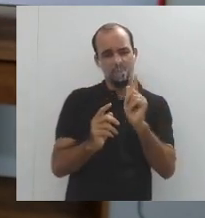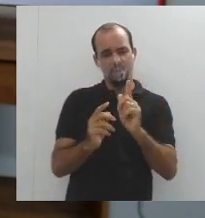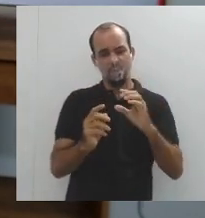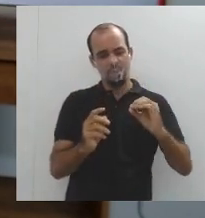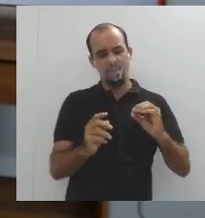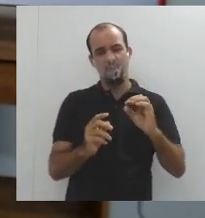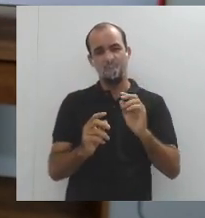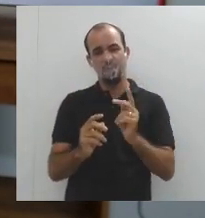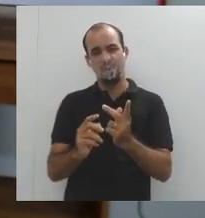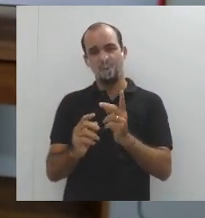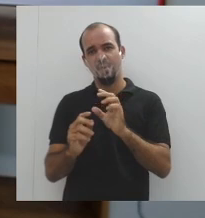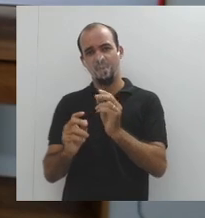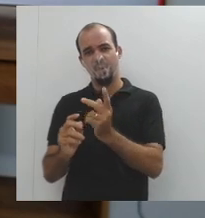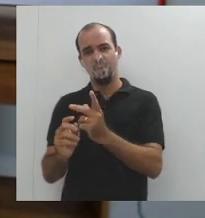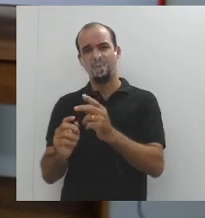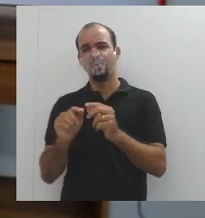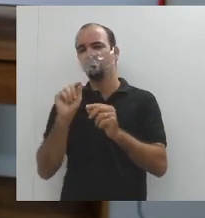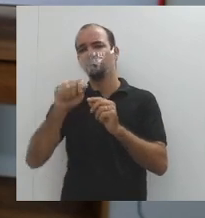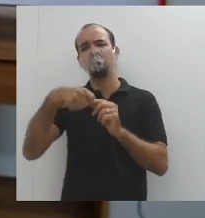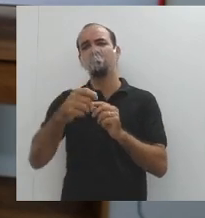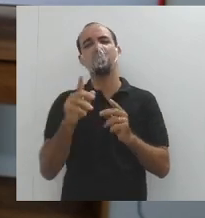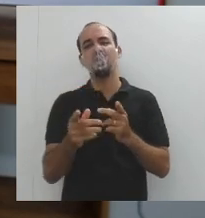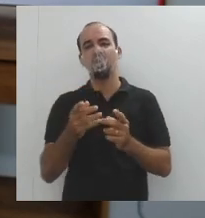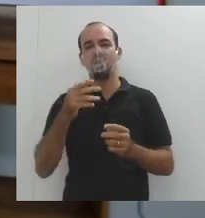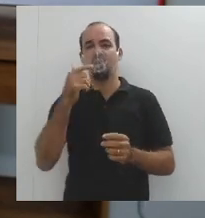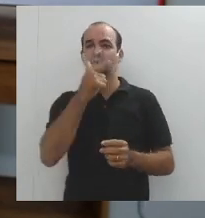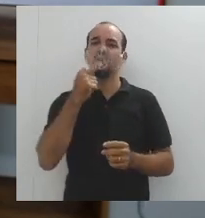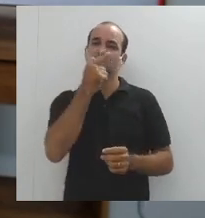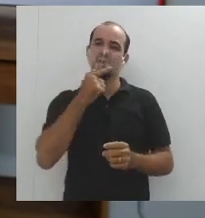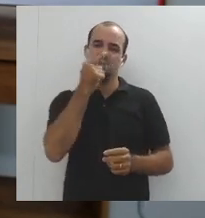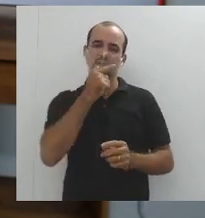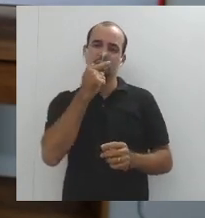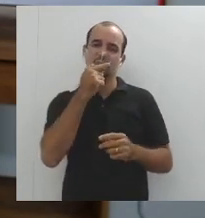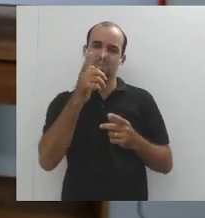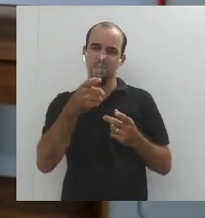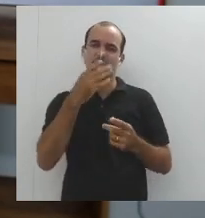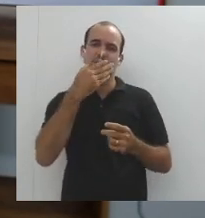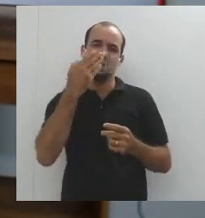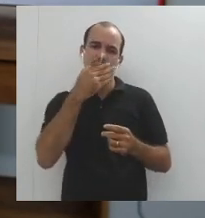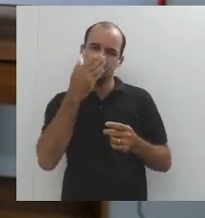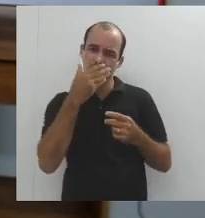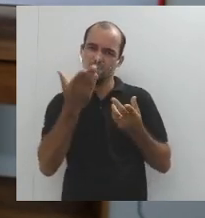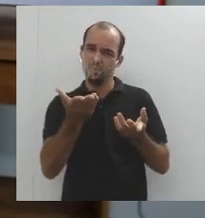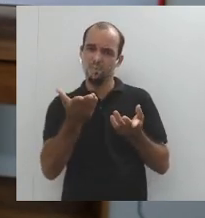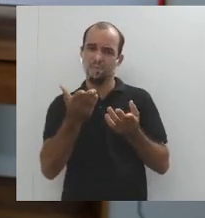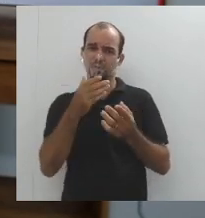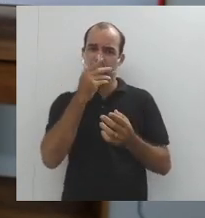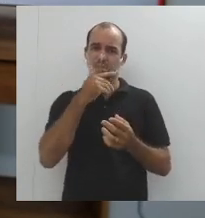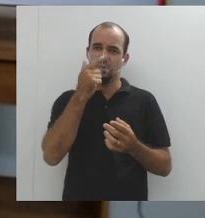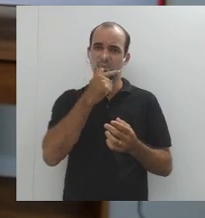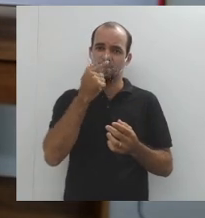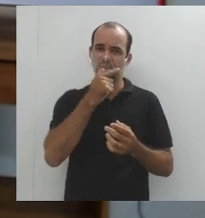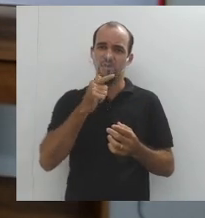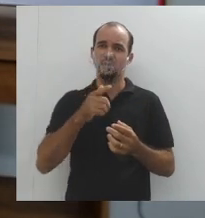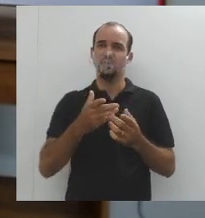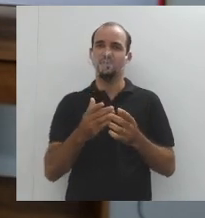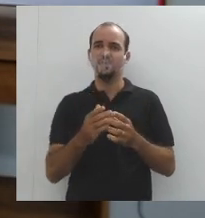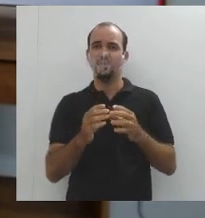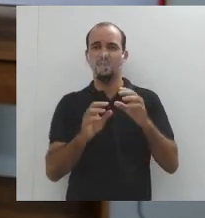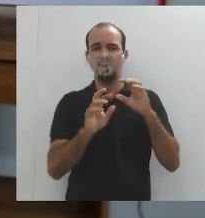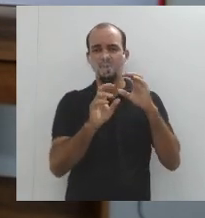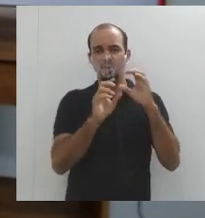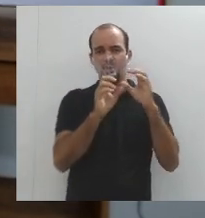famosa glicose. Nós temos um polialcool, diversos grupamentos